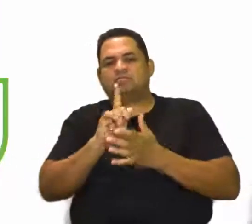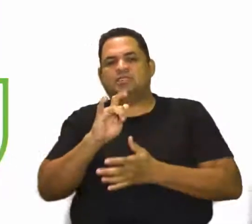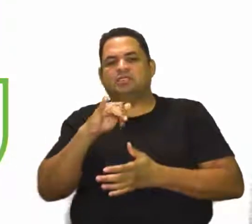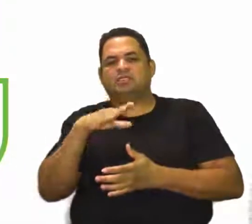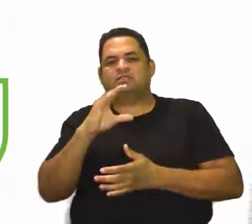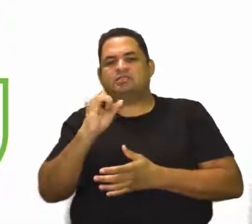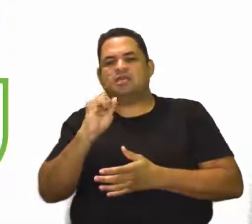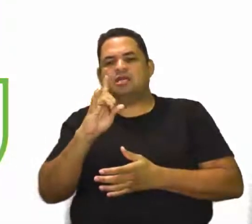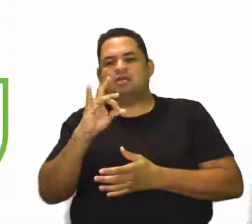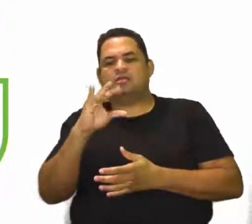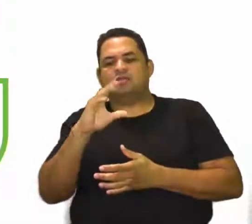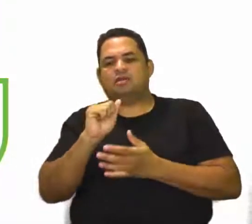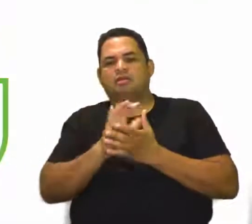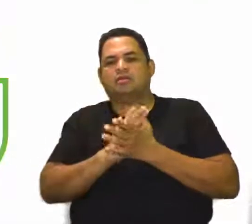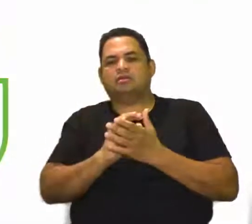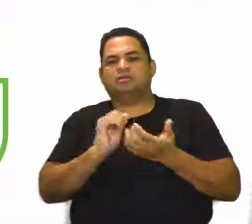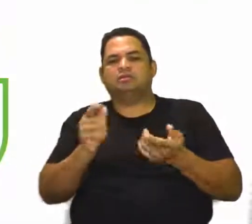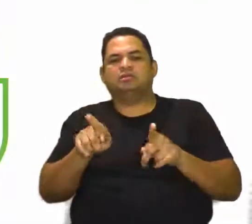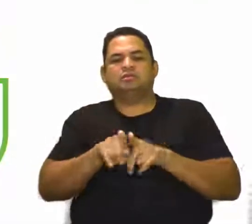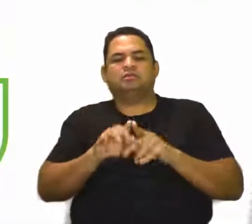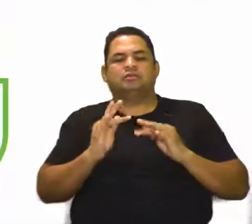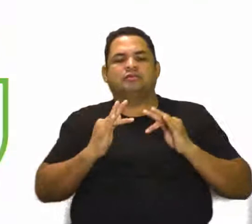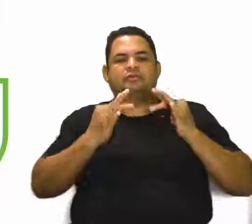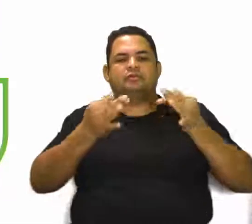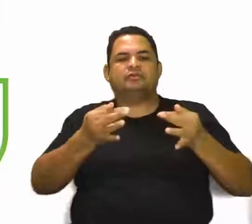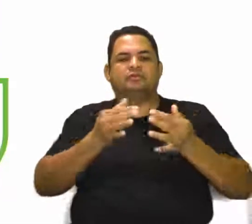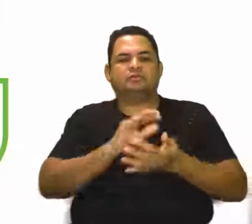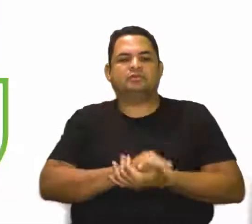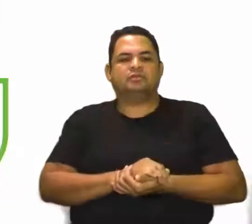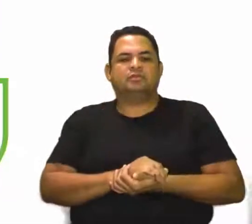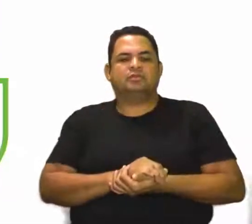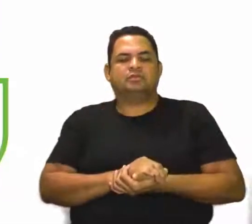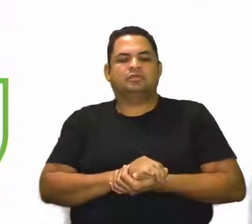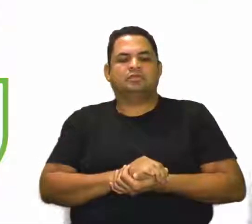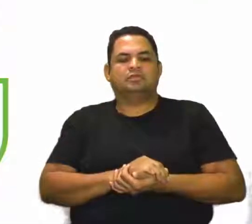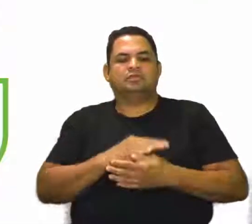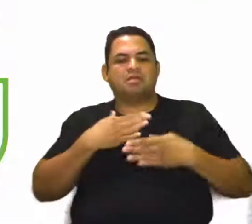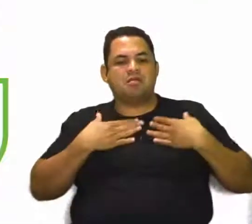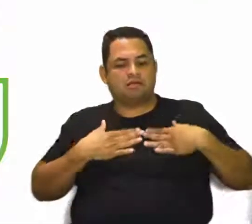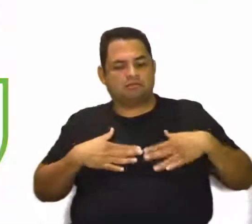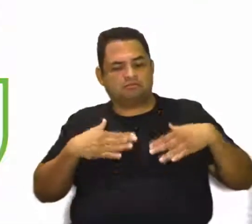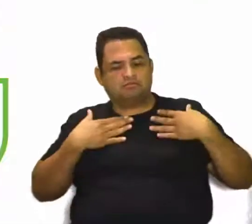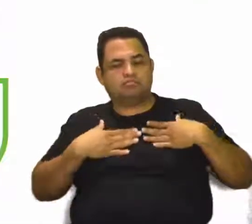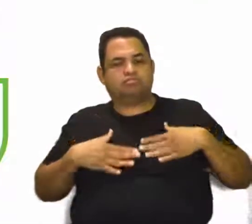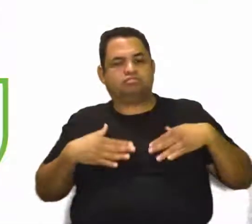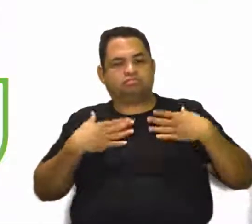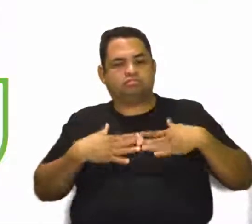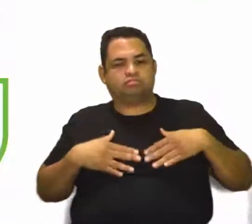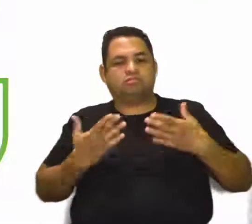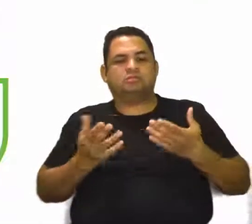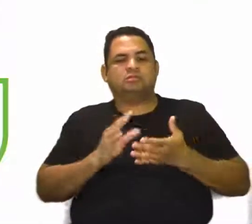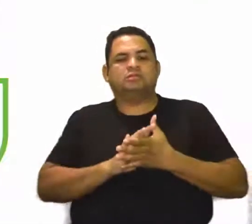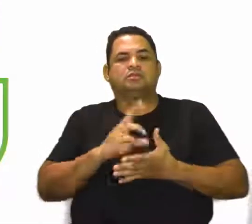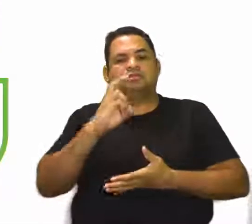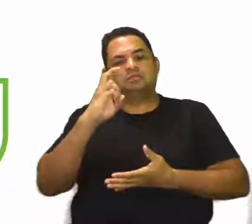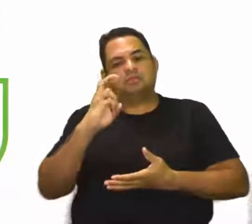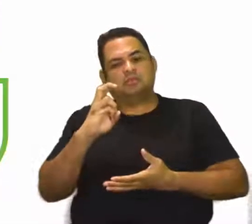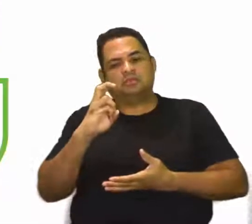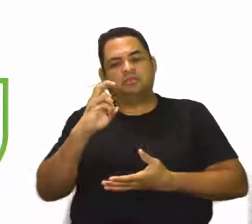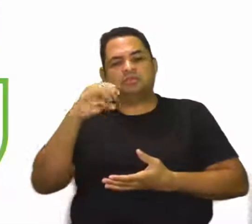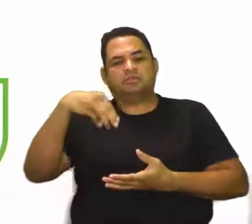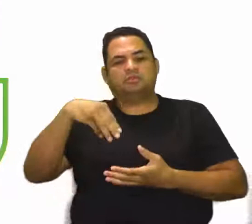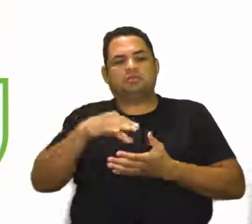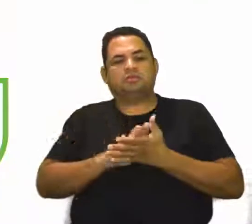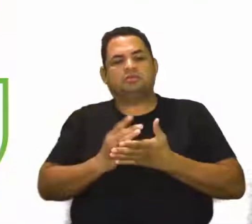ginástica aeróbica e esportes. E na última parte, né, a parte final, temos aí o resfriamento, a volta calma do corpo aí. Então,